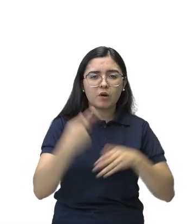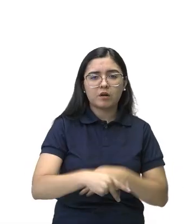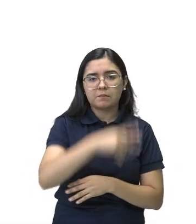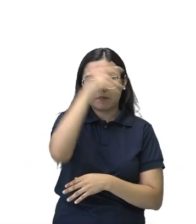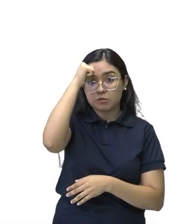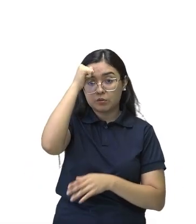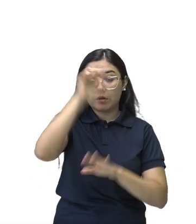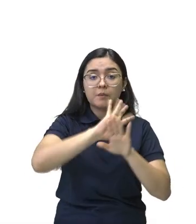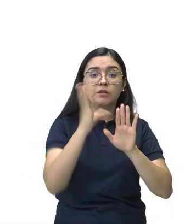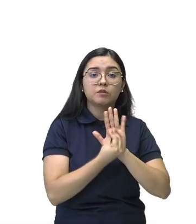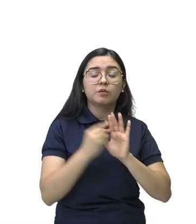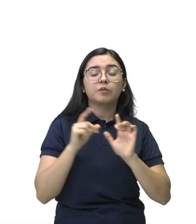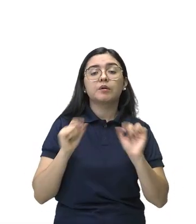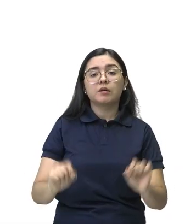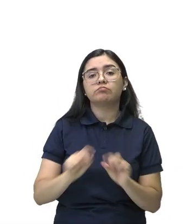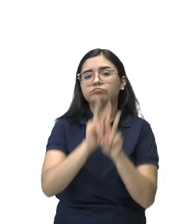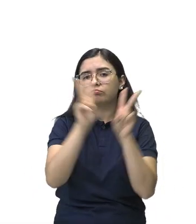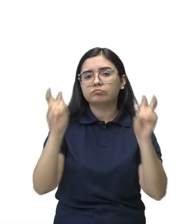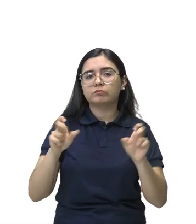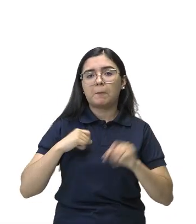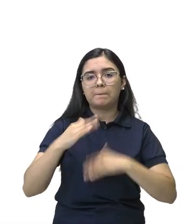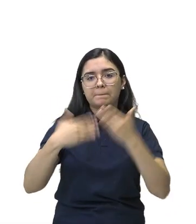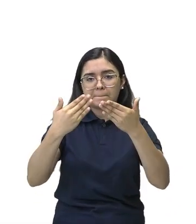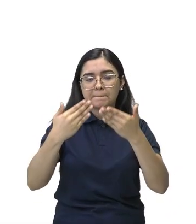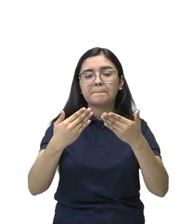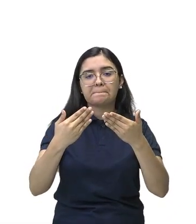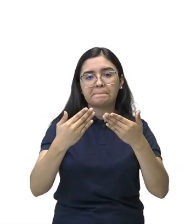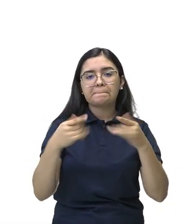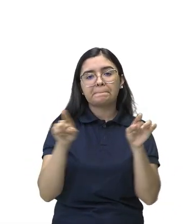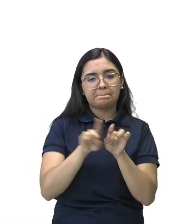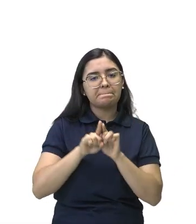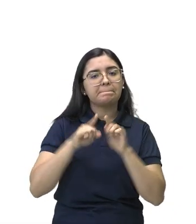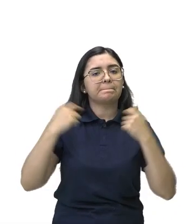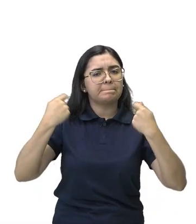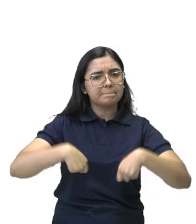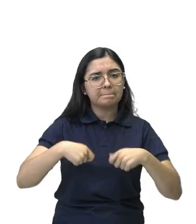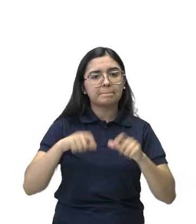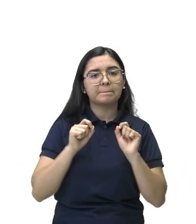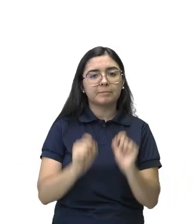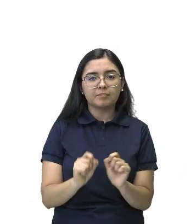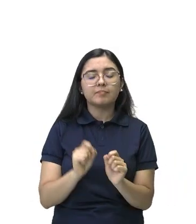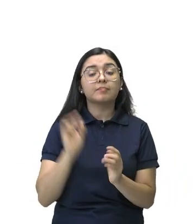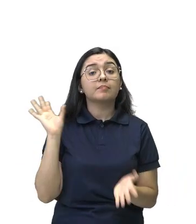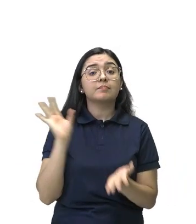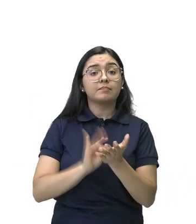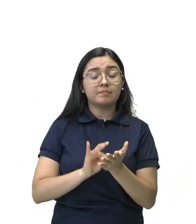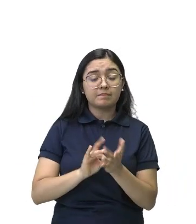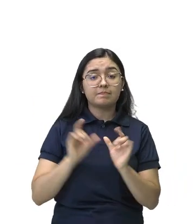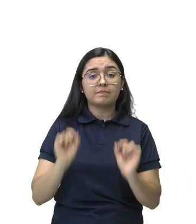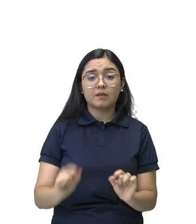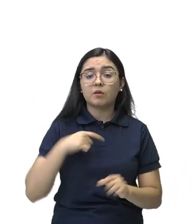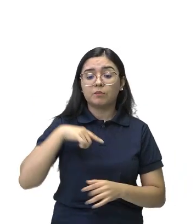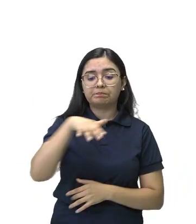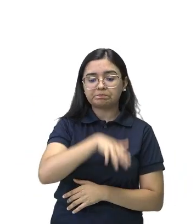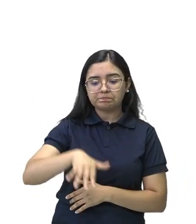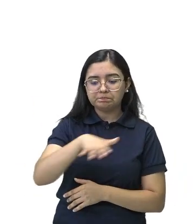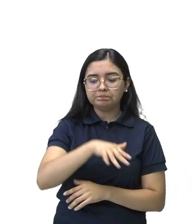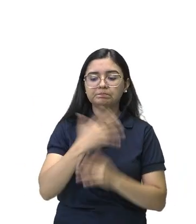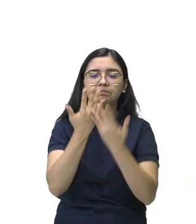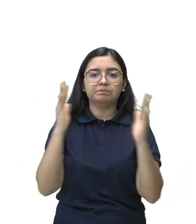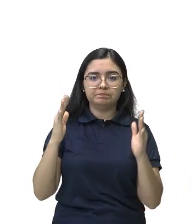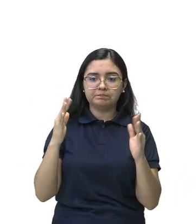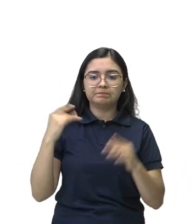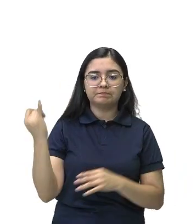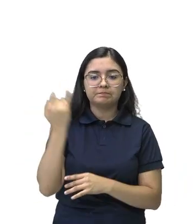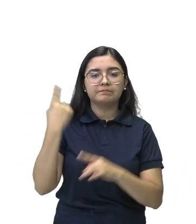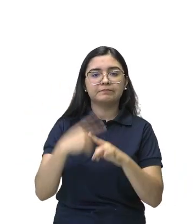região amazônica, nessa questão do desenvolvimento, ele tem que considerar, sim, o meio ambiente, porque este